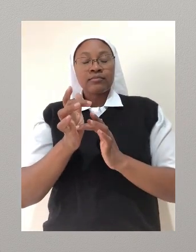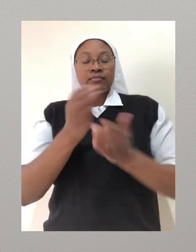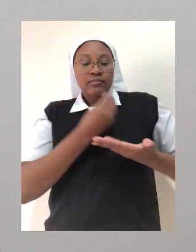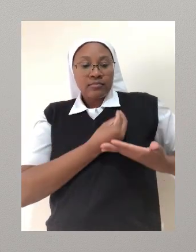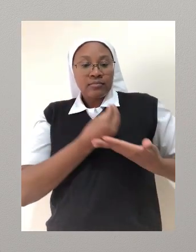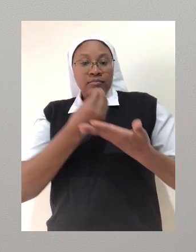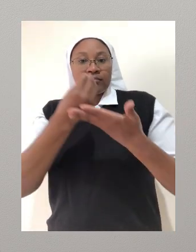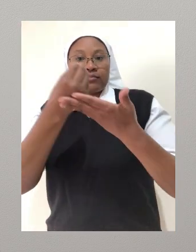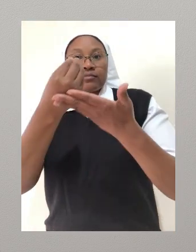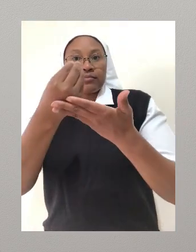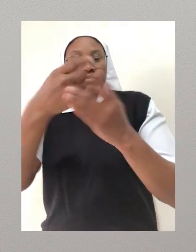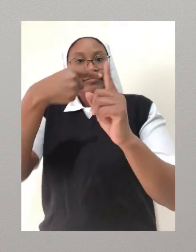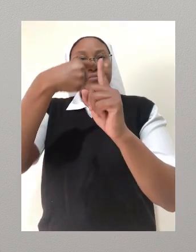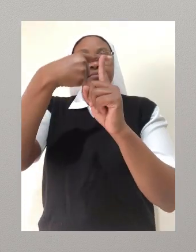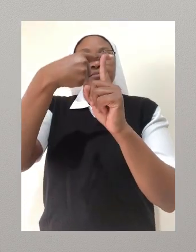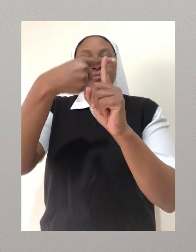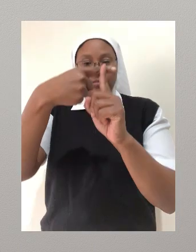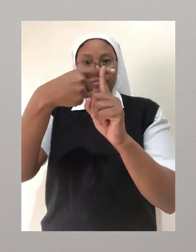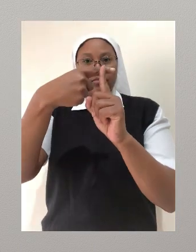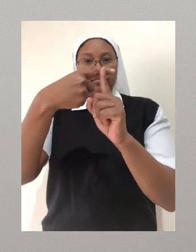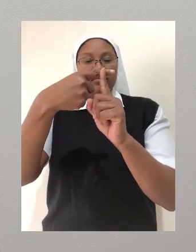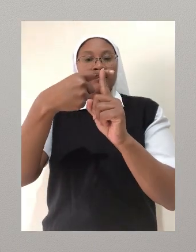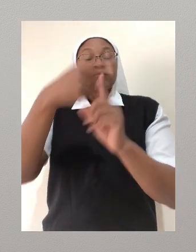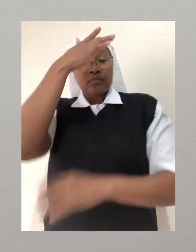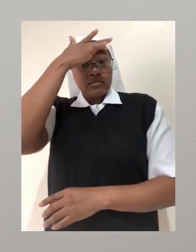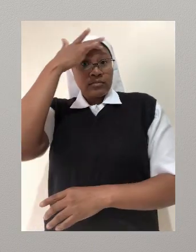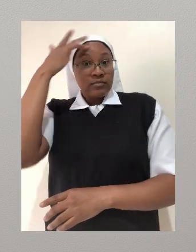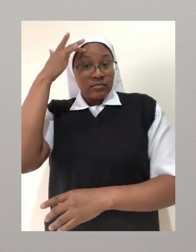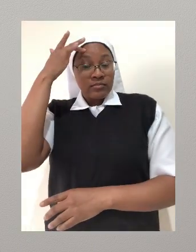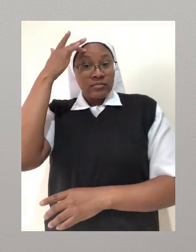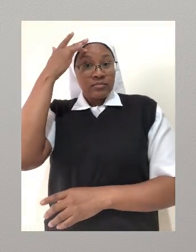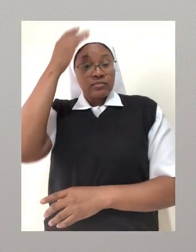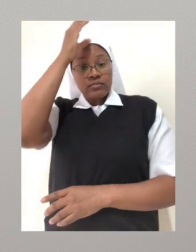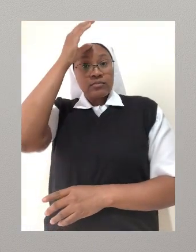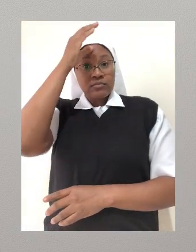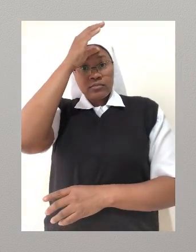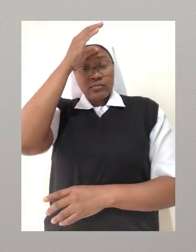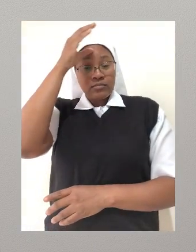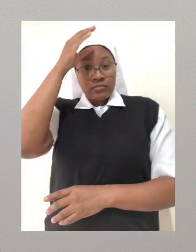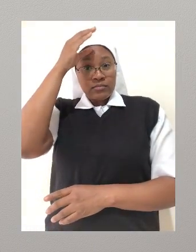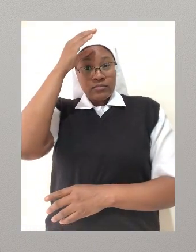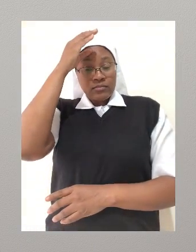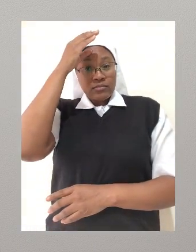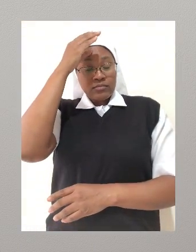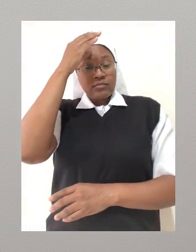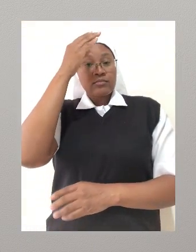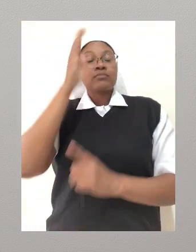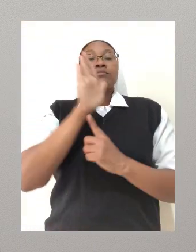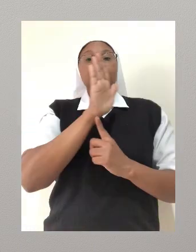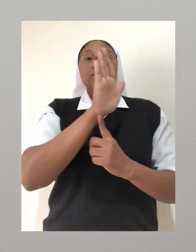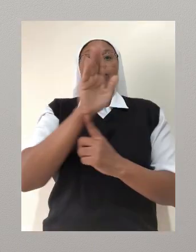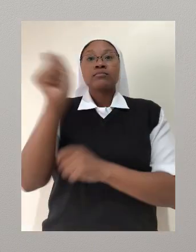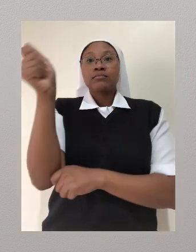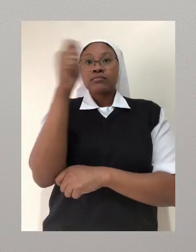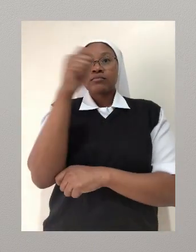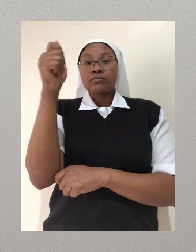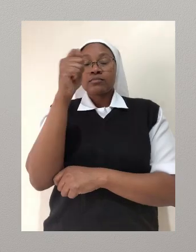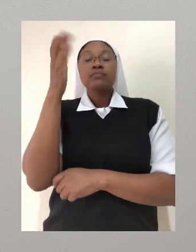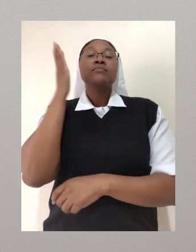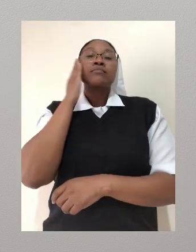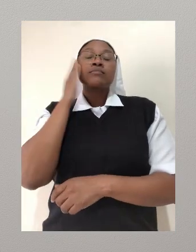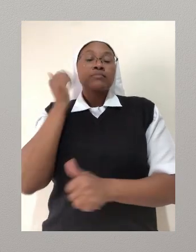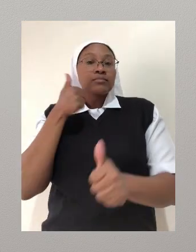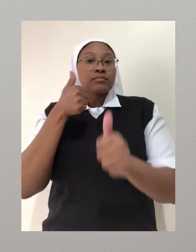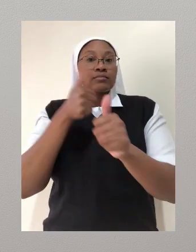a sua vida na cruz quando os cristãos levam os Ramos sabemos que logo será a páscoa do